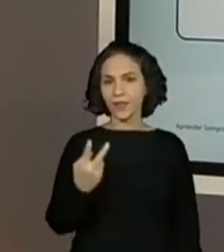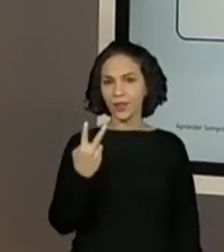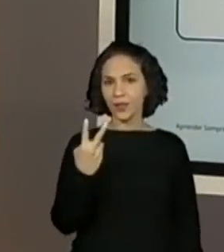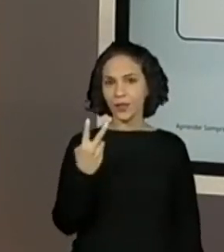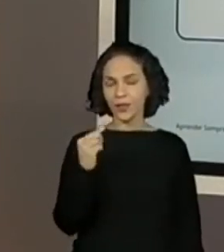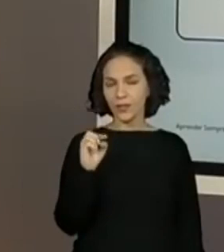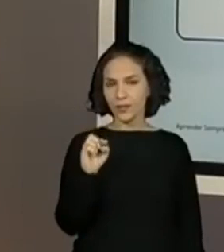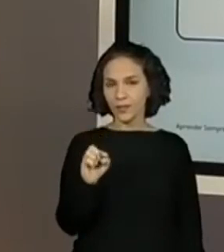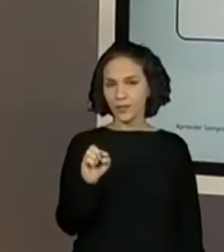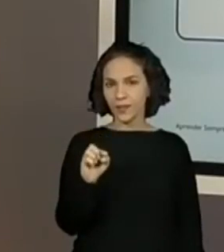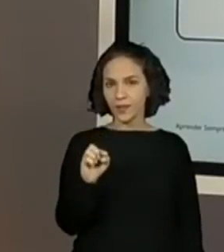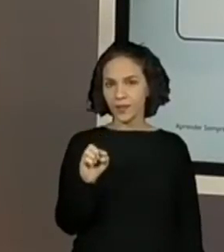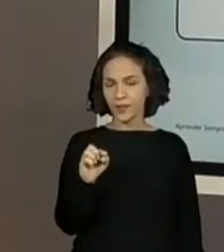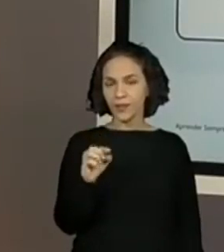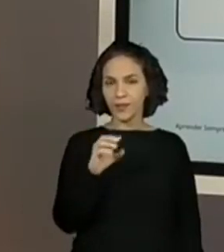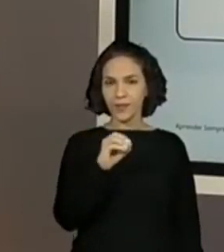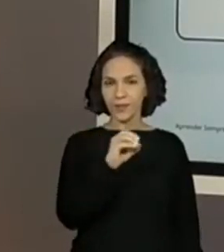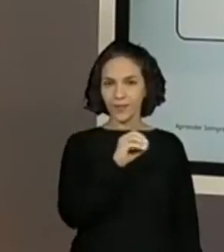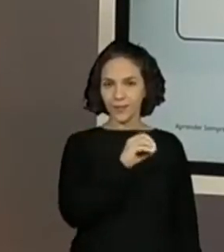2.000,